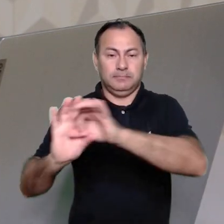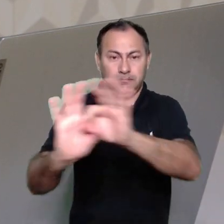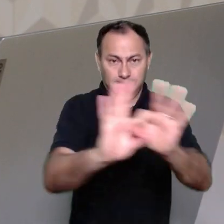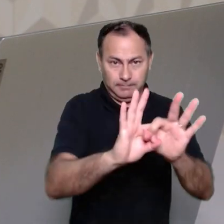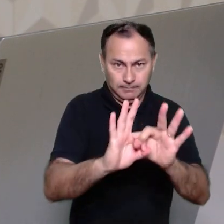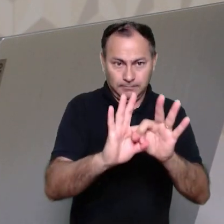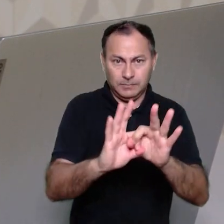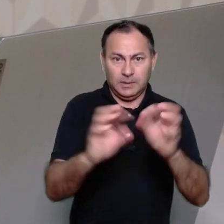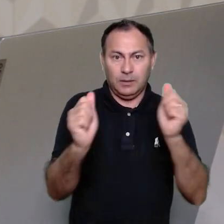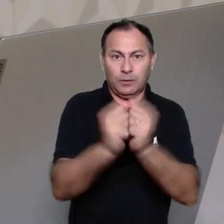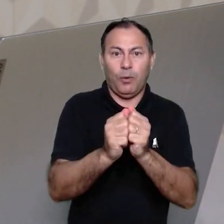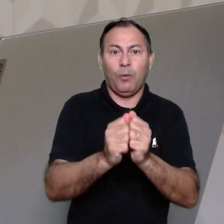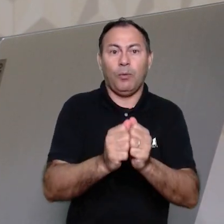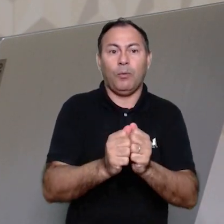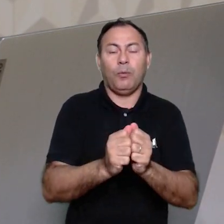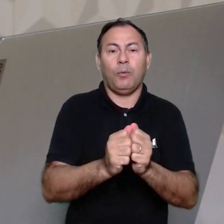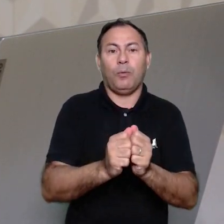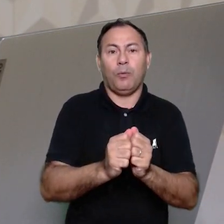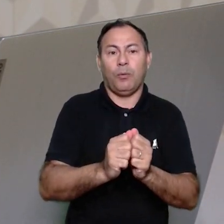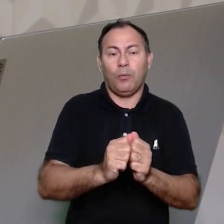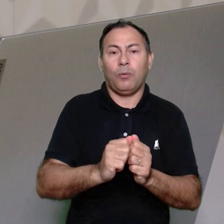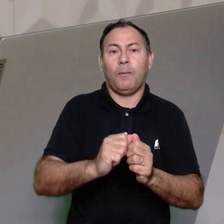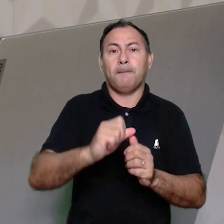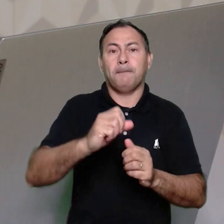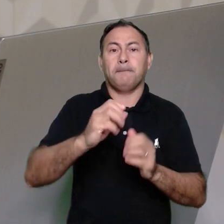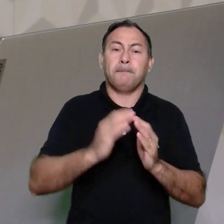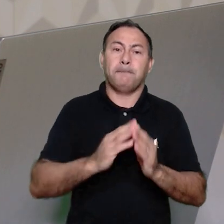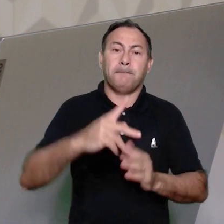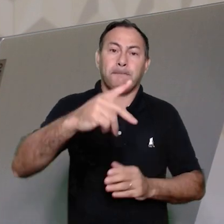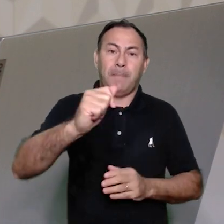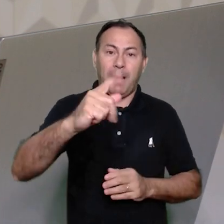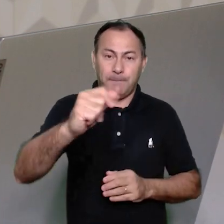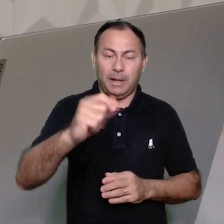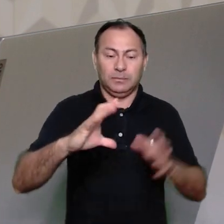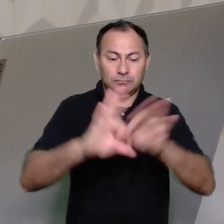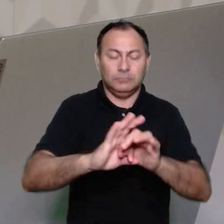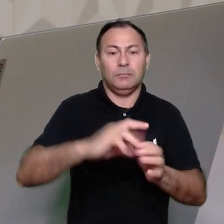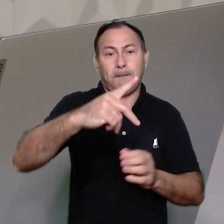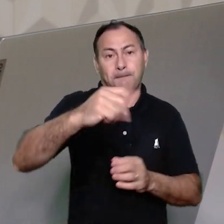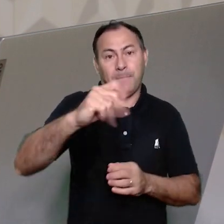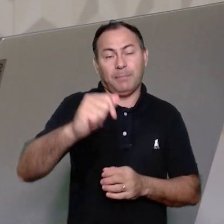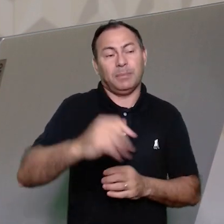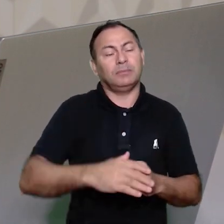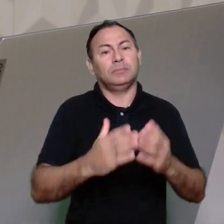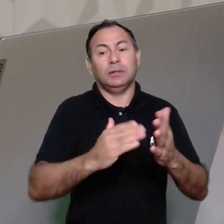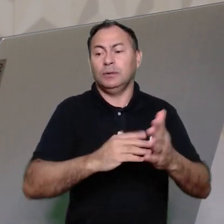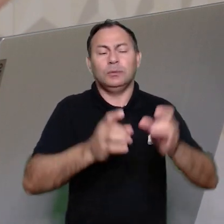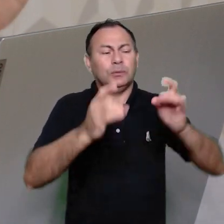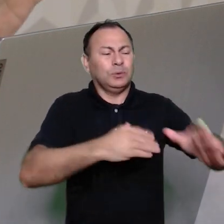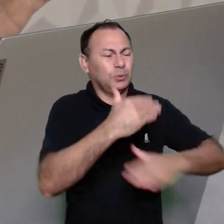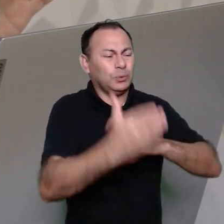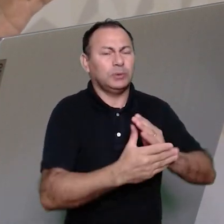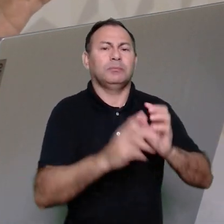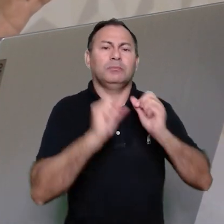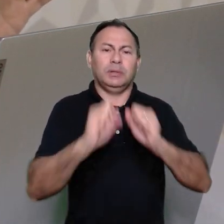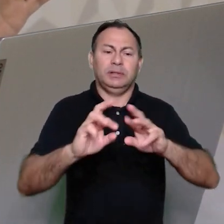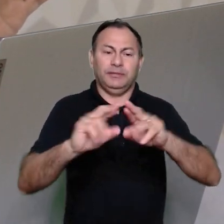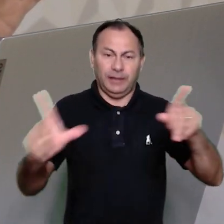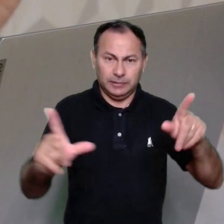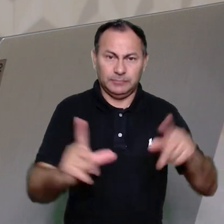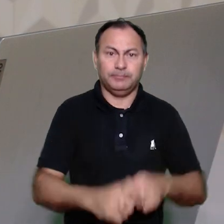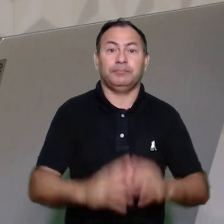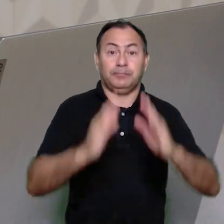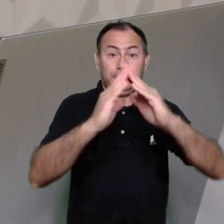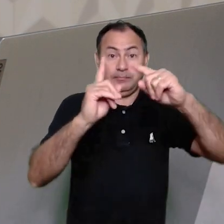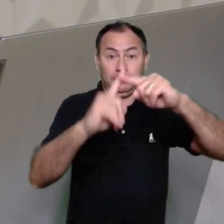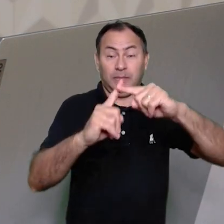comunhão com o Romano Pontífice, que é o Papa. O restante, tudo pode ser diferente.